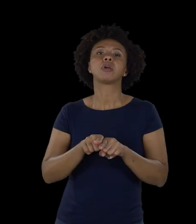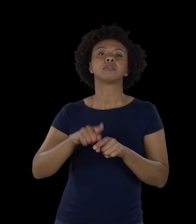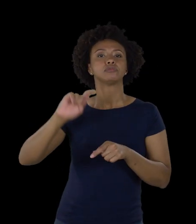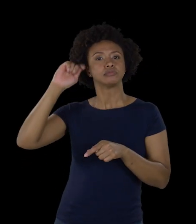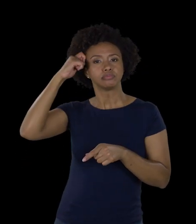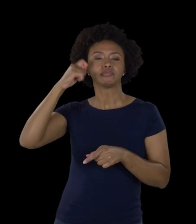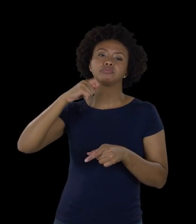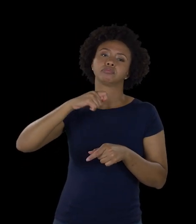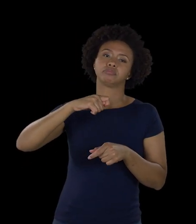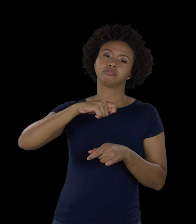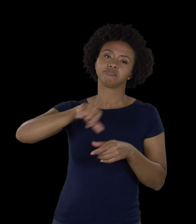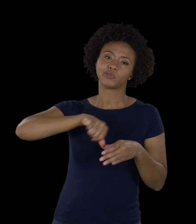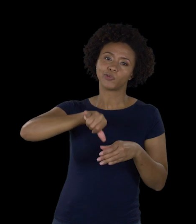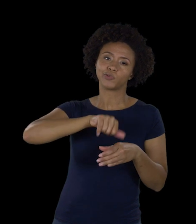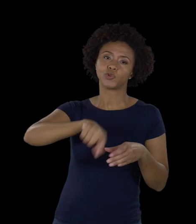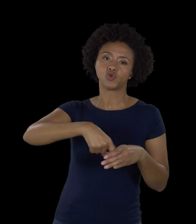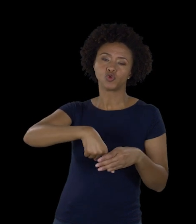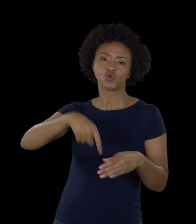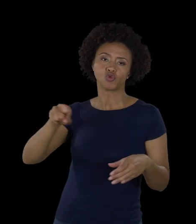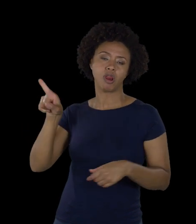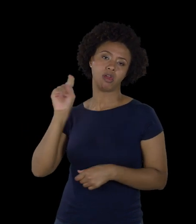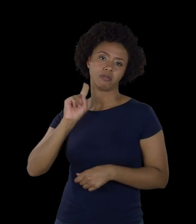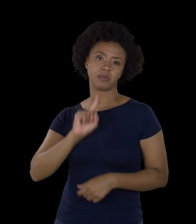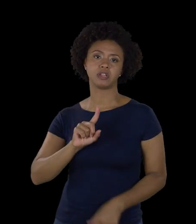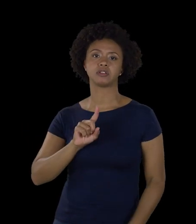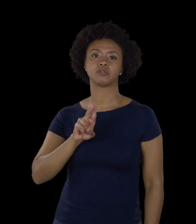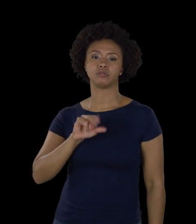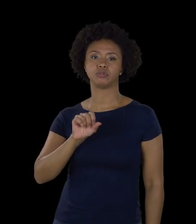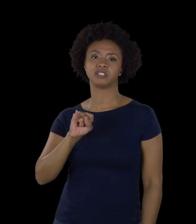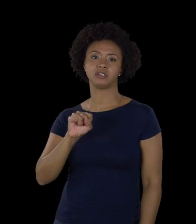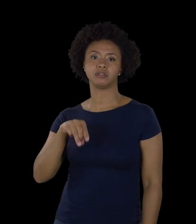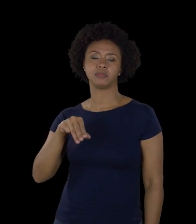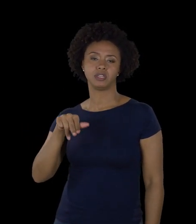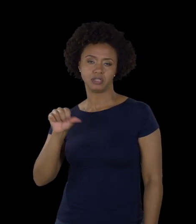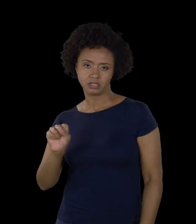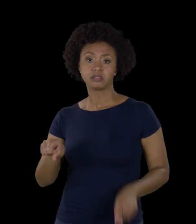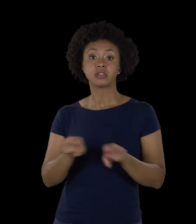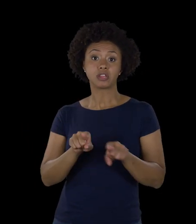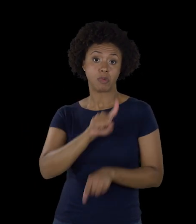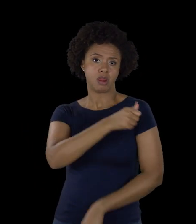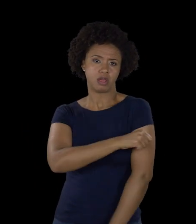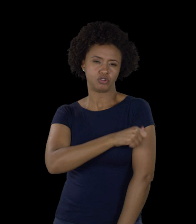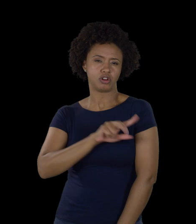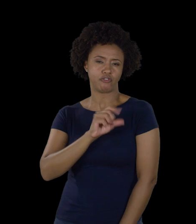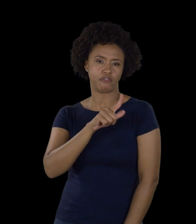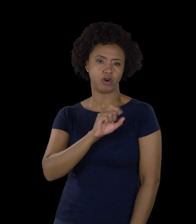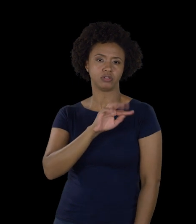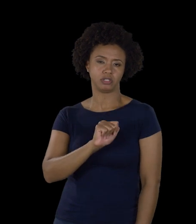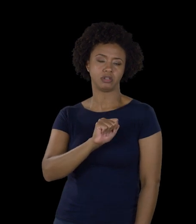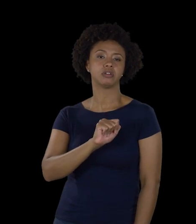os Minas, em Minas Gerais, e a CSN, em Volta Redonda, no Rio de Janeiro.